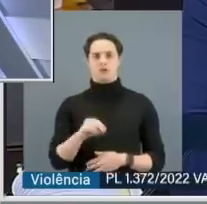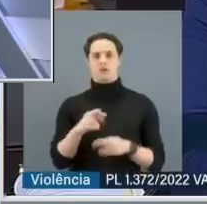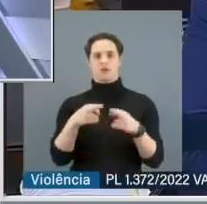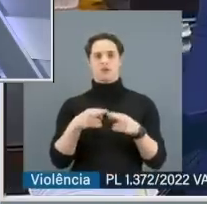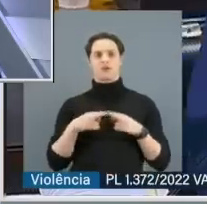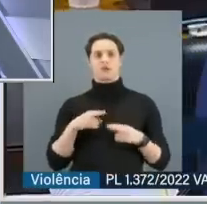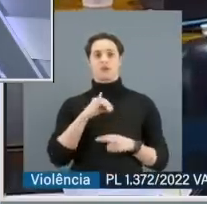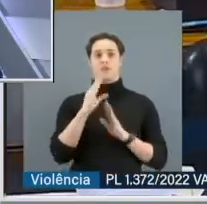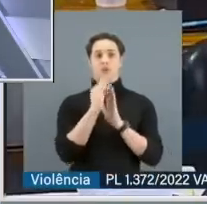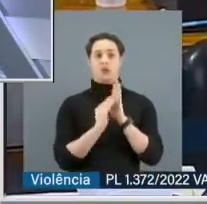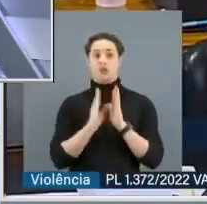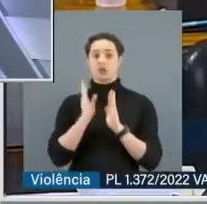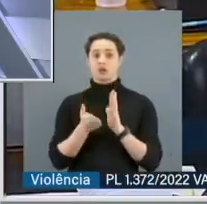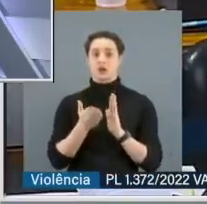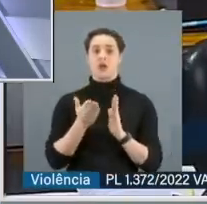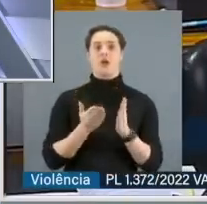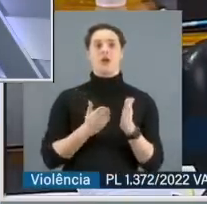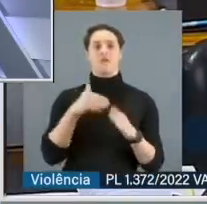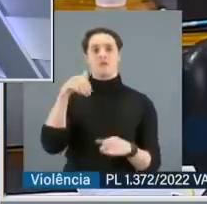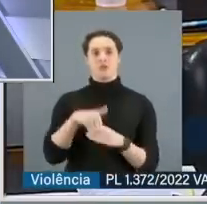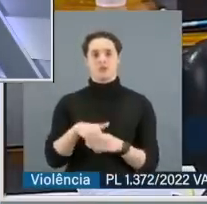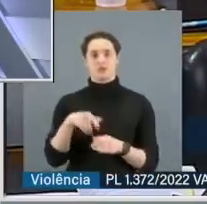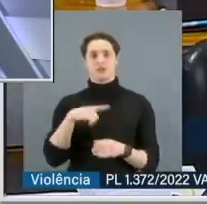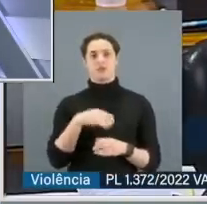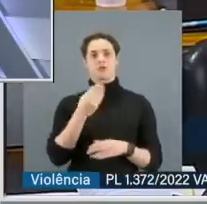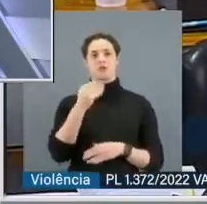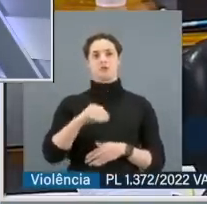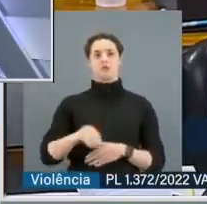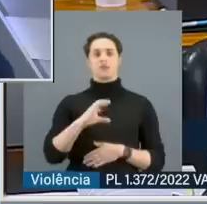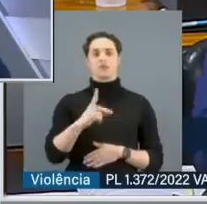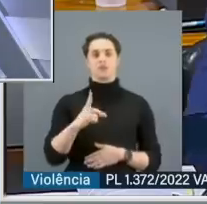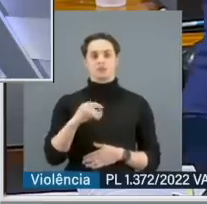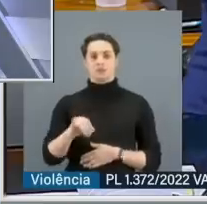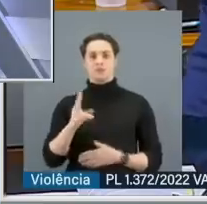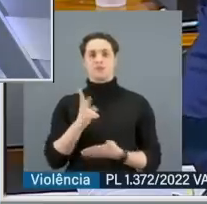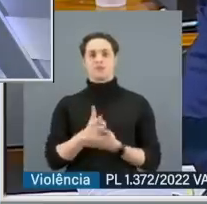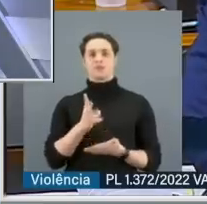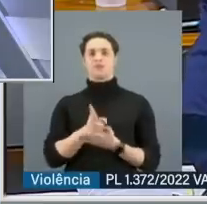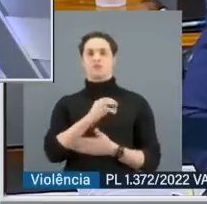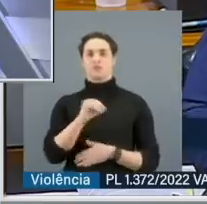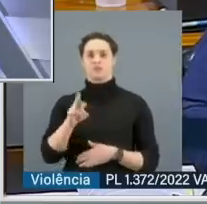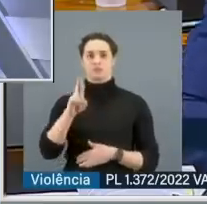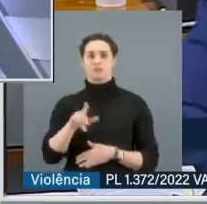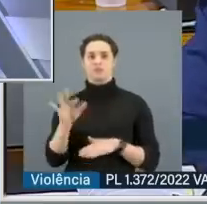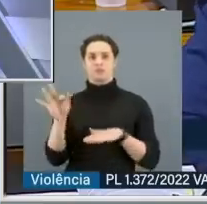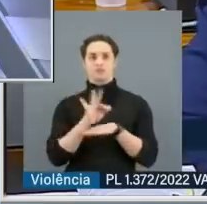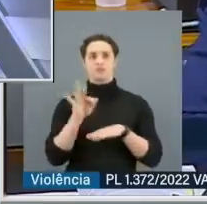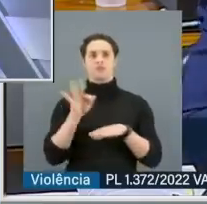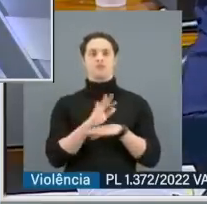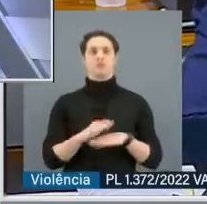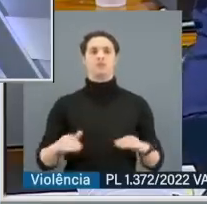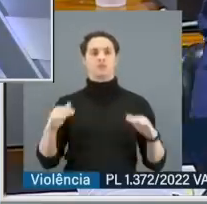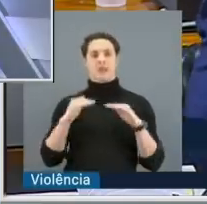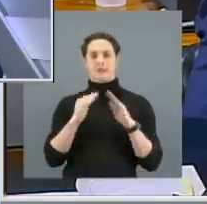continua a fazer perguntas para um depoente que expressa o seu desejo